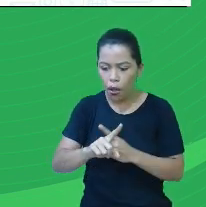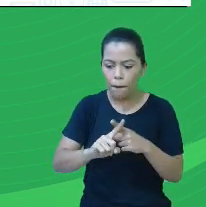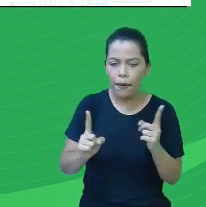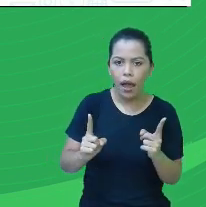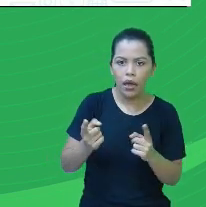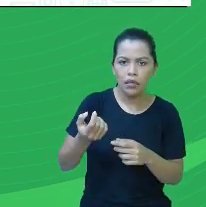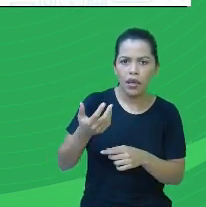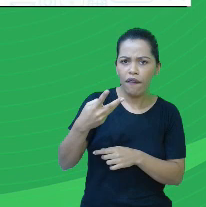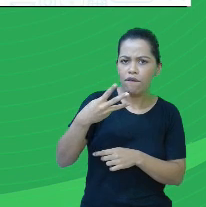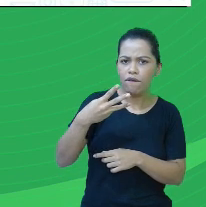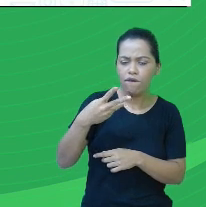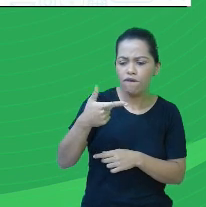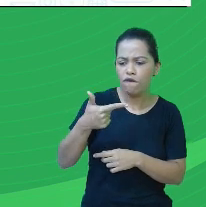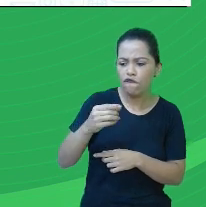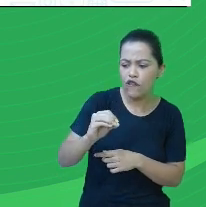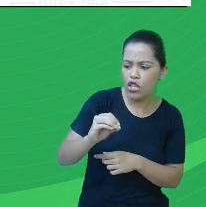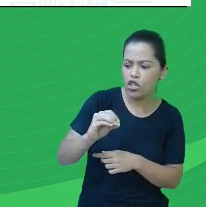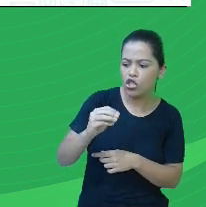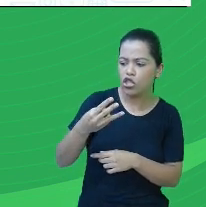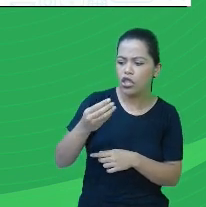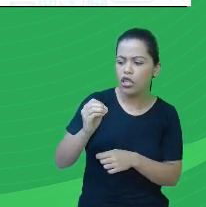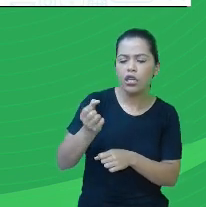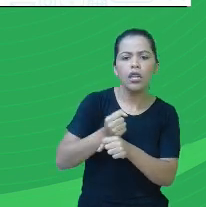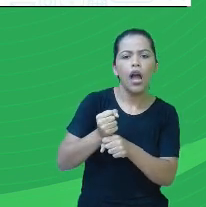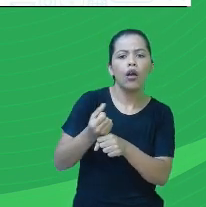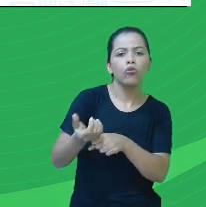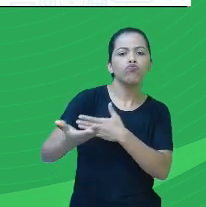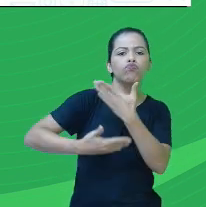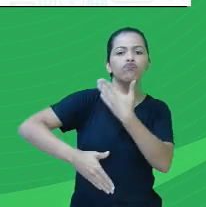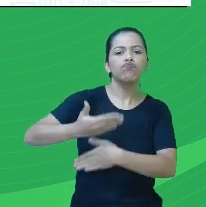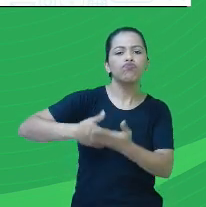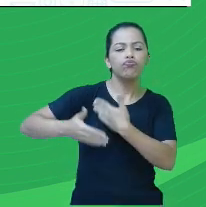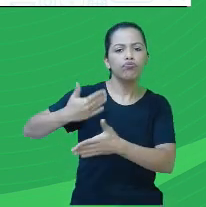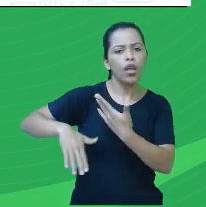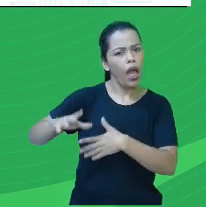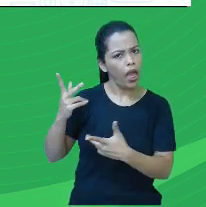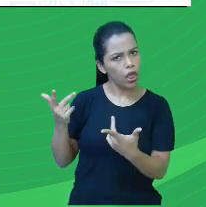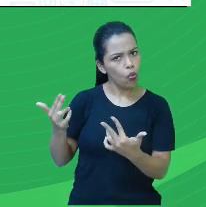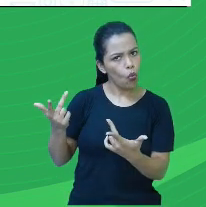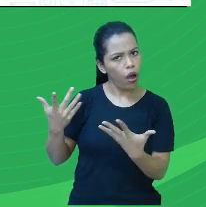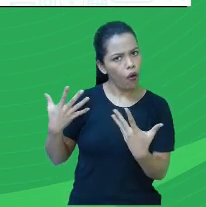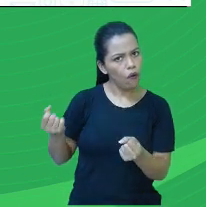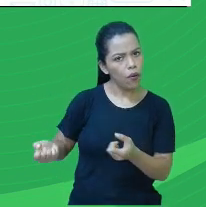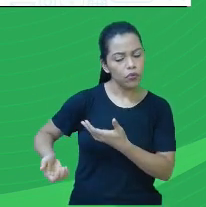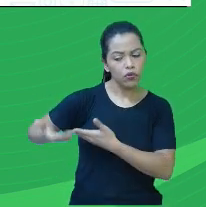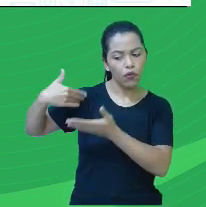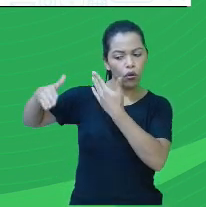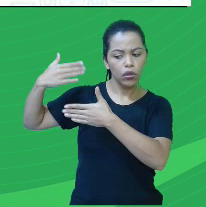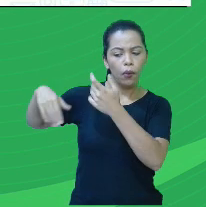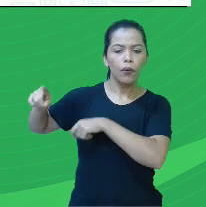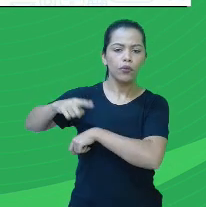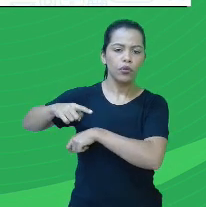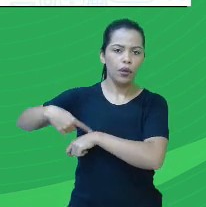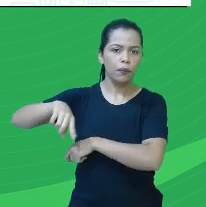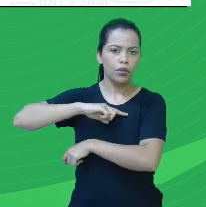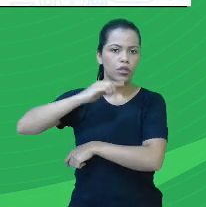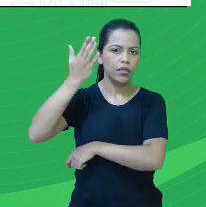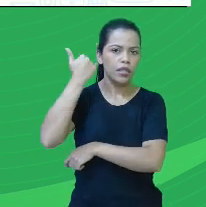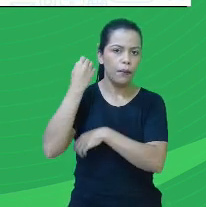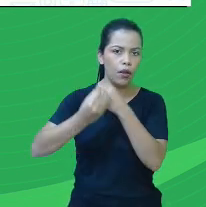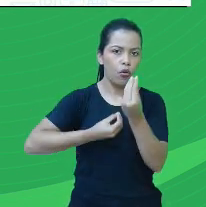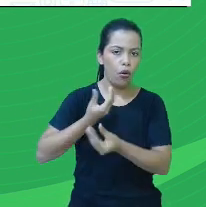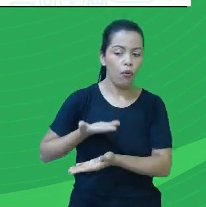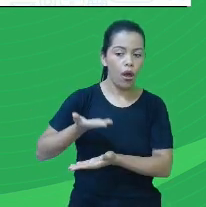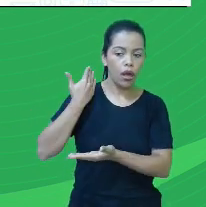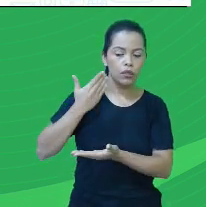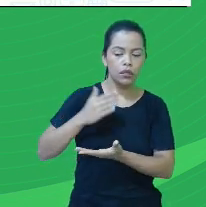anos atrás? A divisão do Brasil era a mesma? Vamos agora dar uma viajadinha no tempo, voltar um pouquinho para a gente saber.